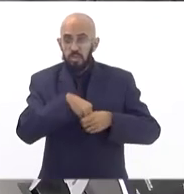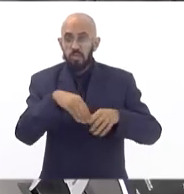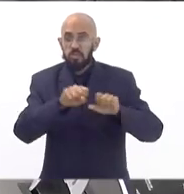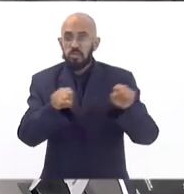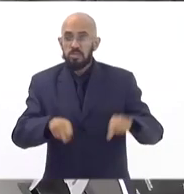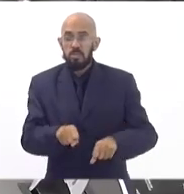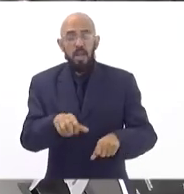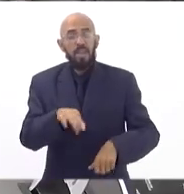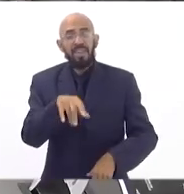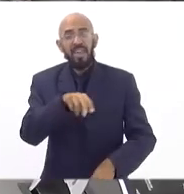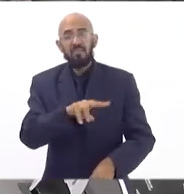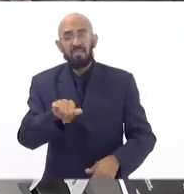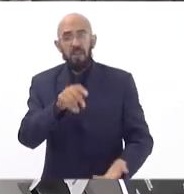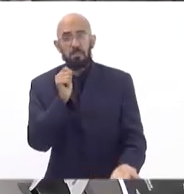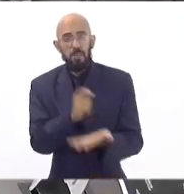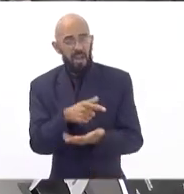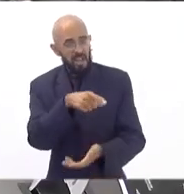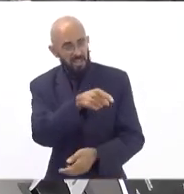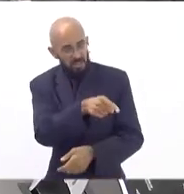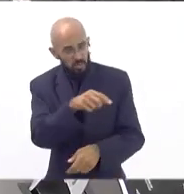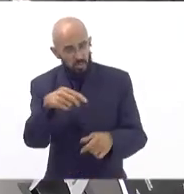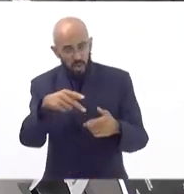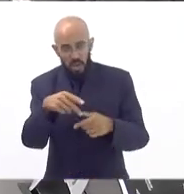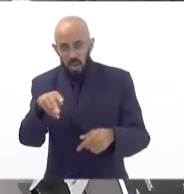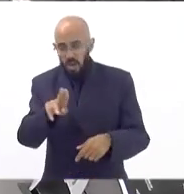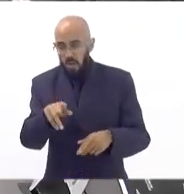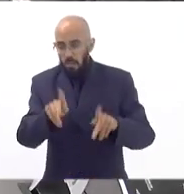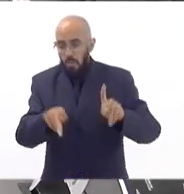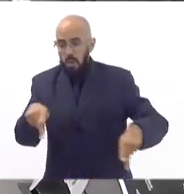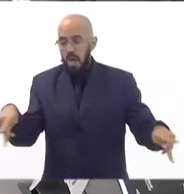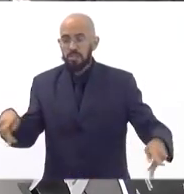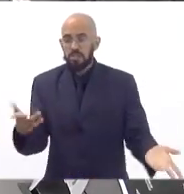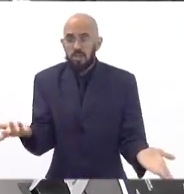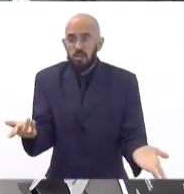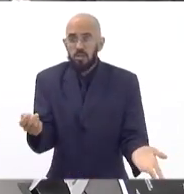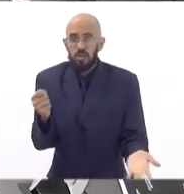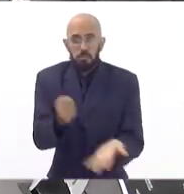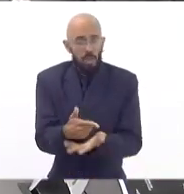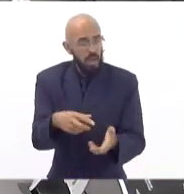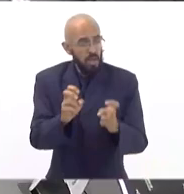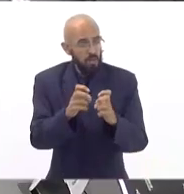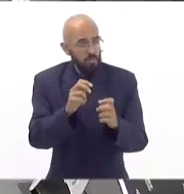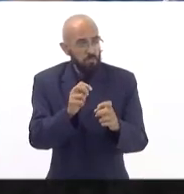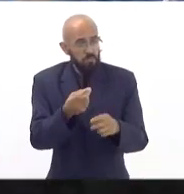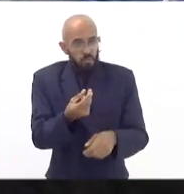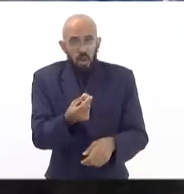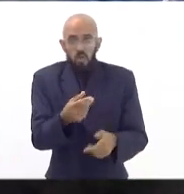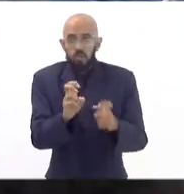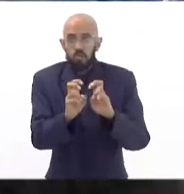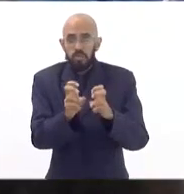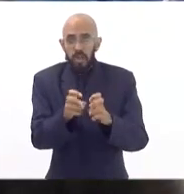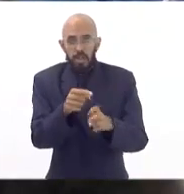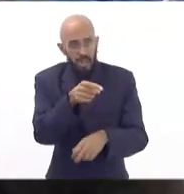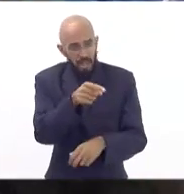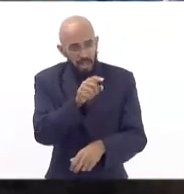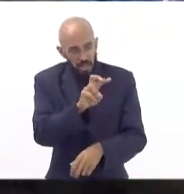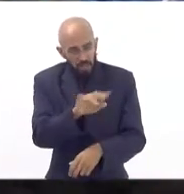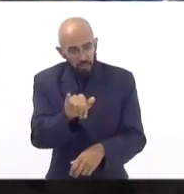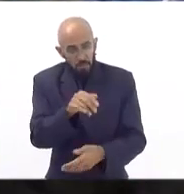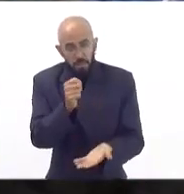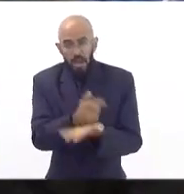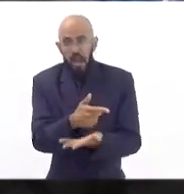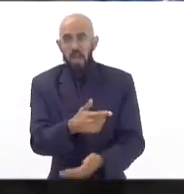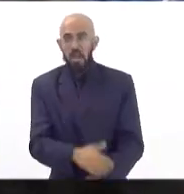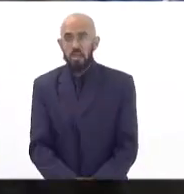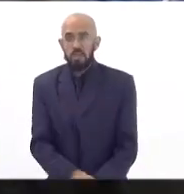quem vai pagar esse aqui é o contribuinte é o cidadão que paga a tarifa do trem ele que vai pagar isso aqui chega ser um